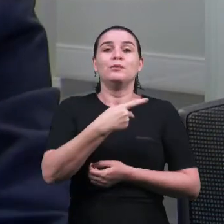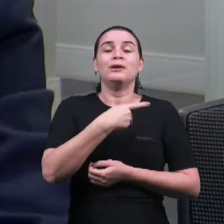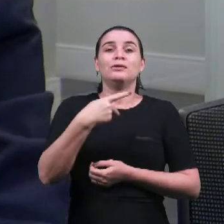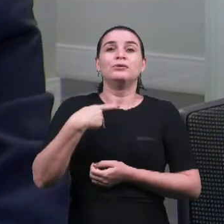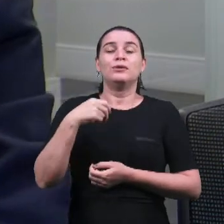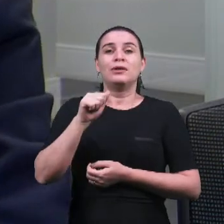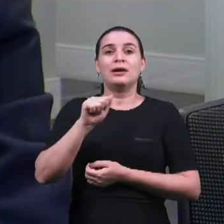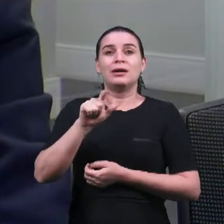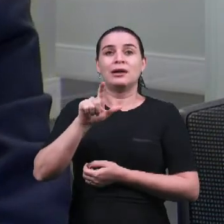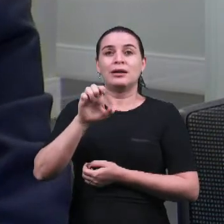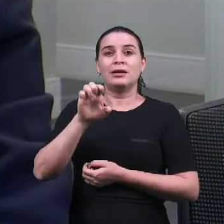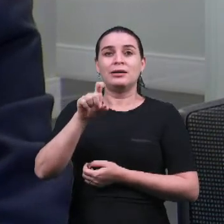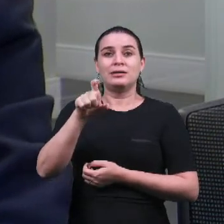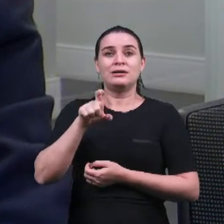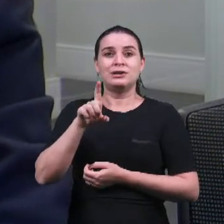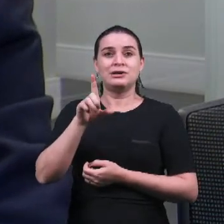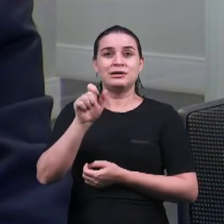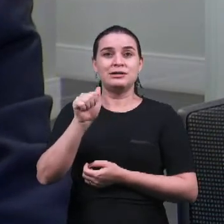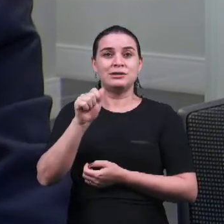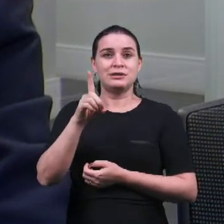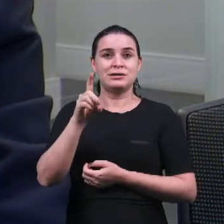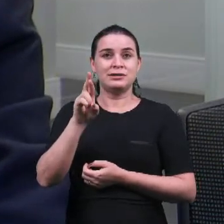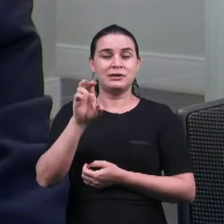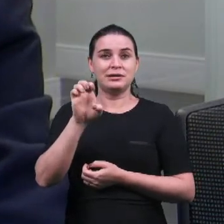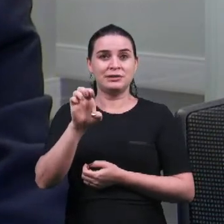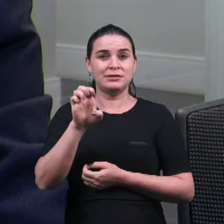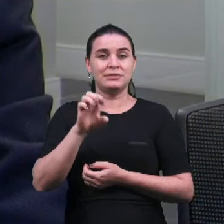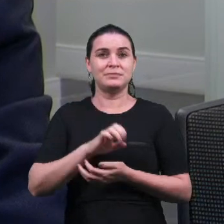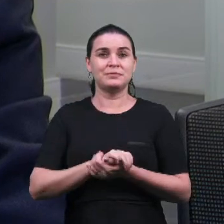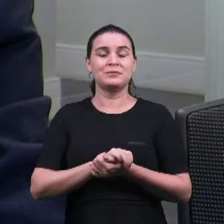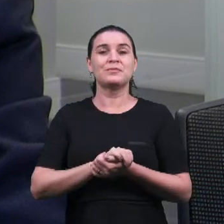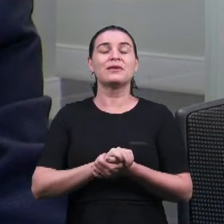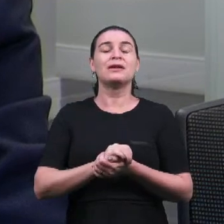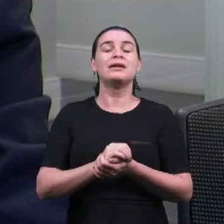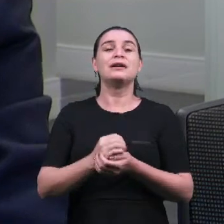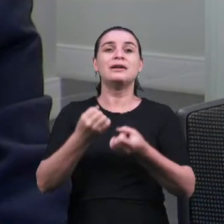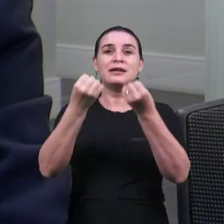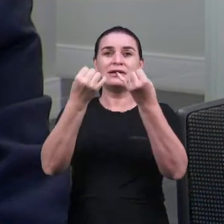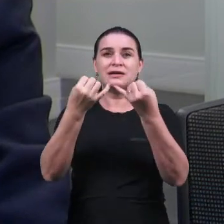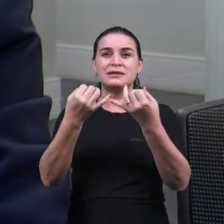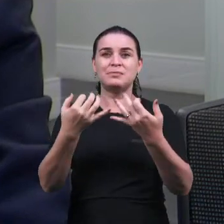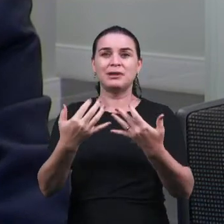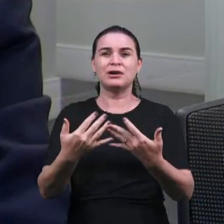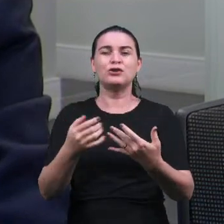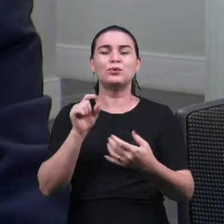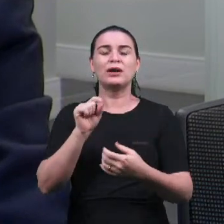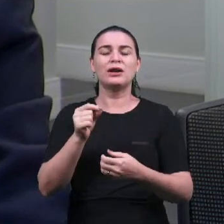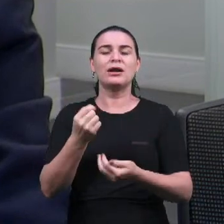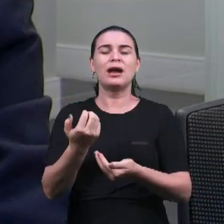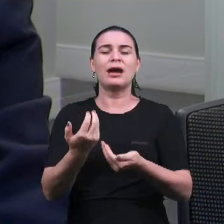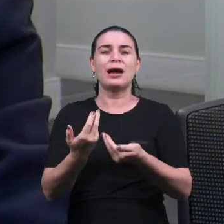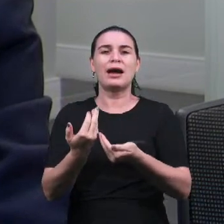uma palavra sobre a candeia debaixo da cama, debaixo do alqueire, maravilhosa.